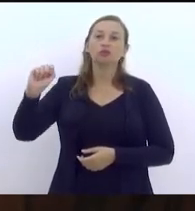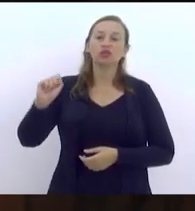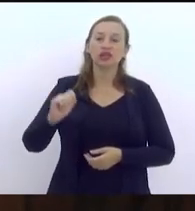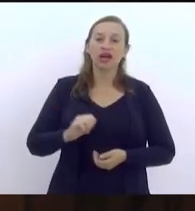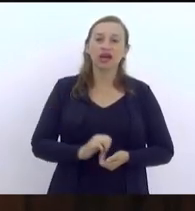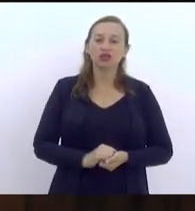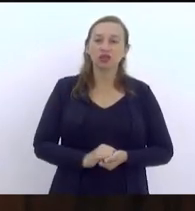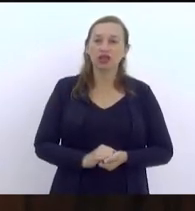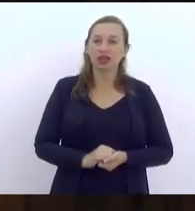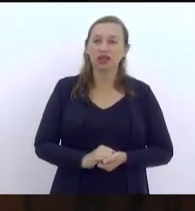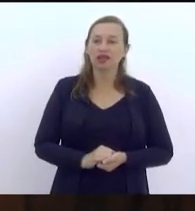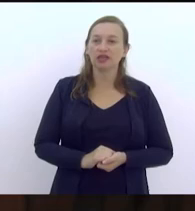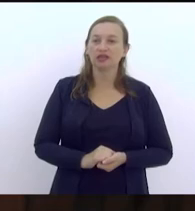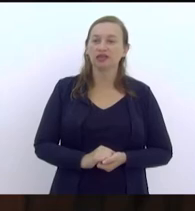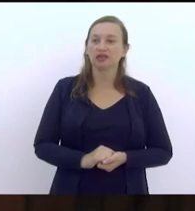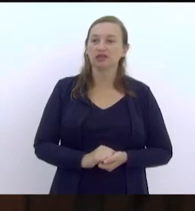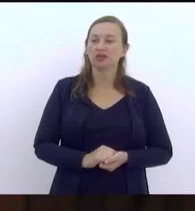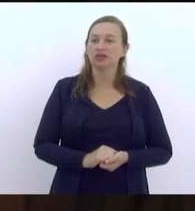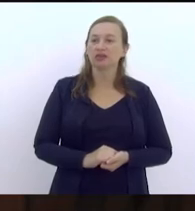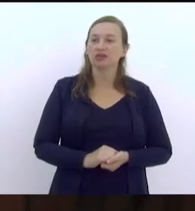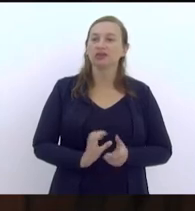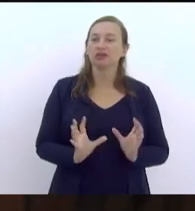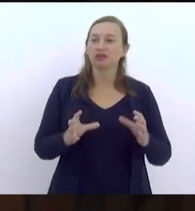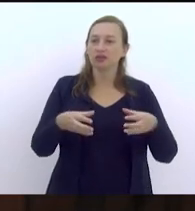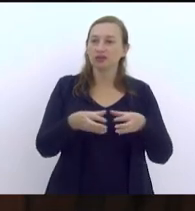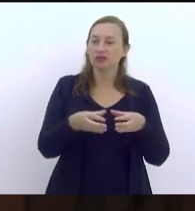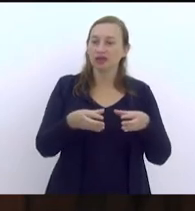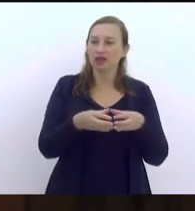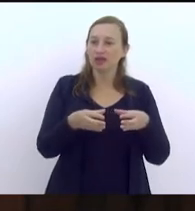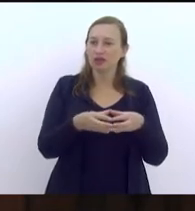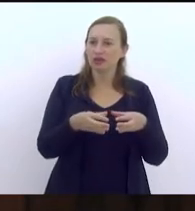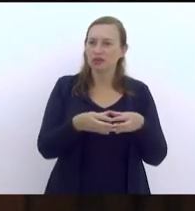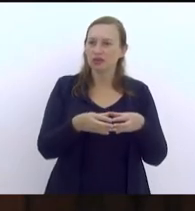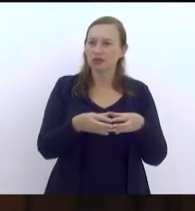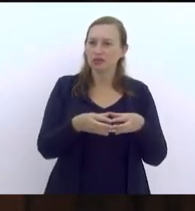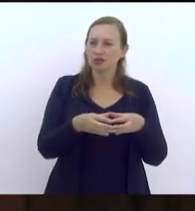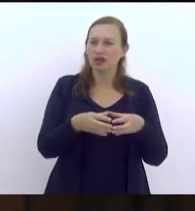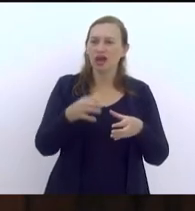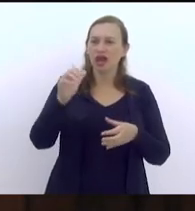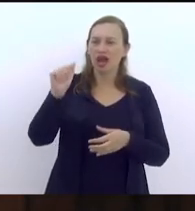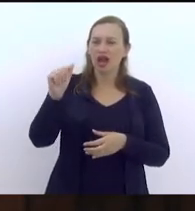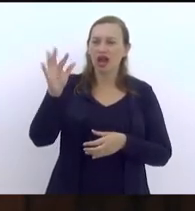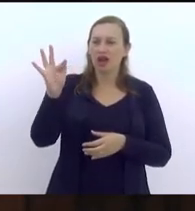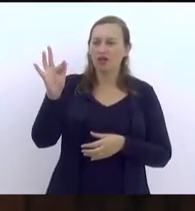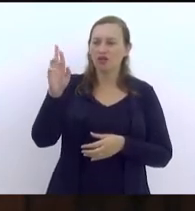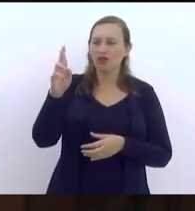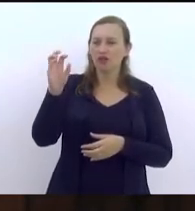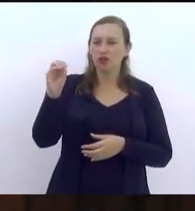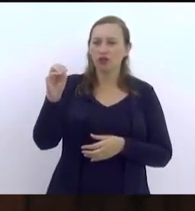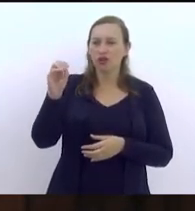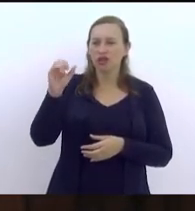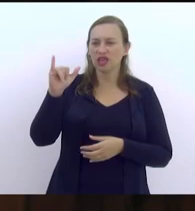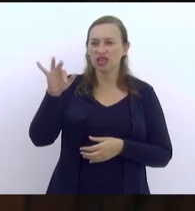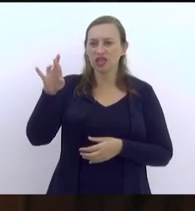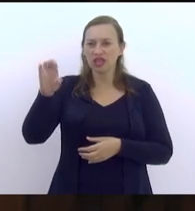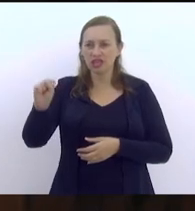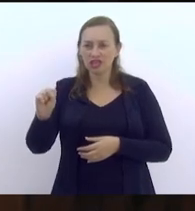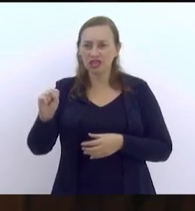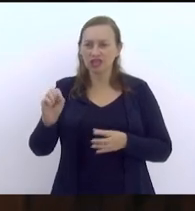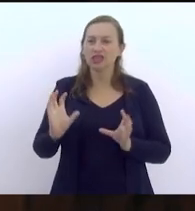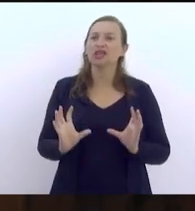respectivo diploma ao grupo Arco-Íris e Cidadania